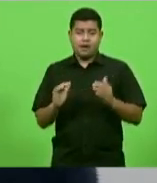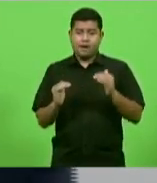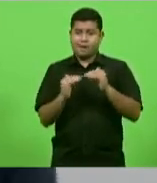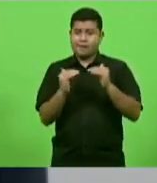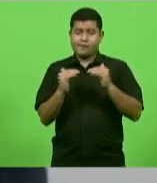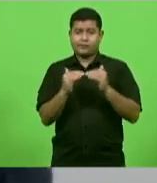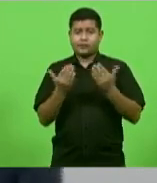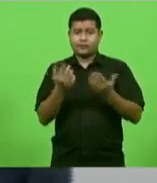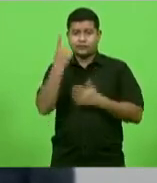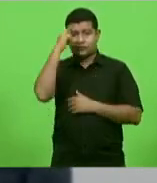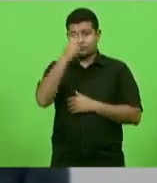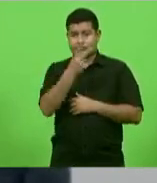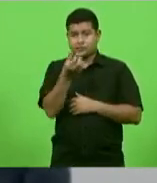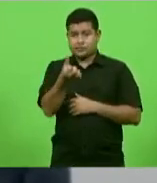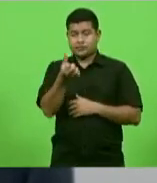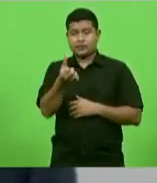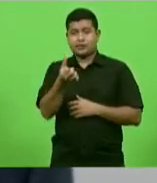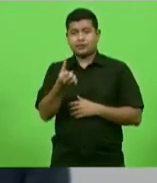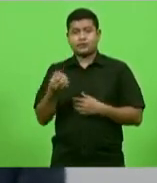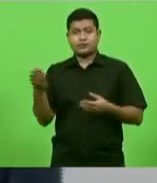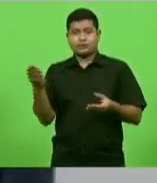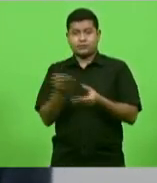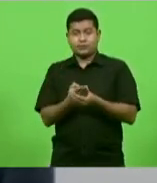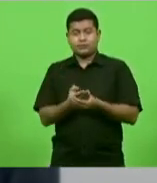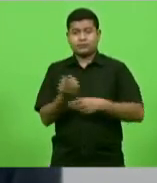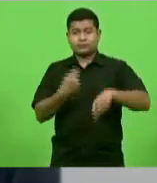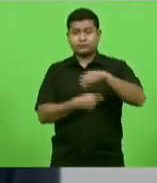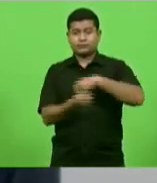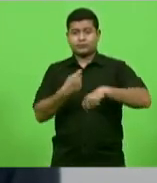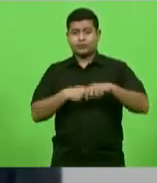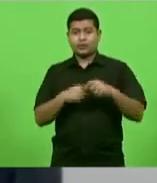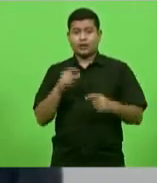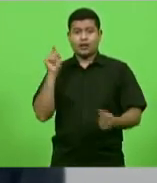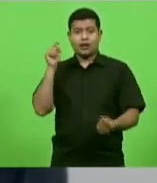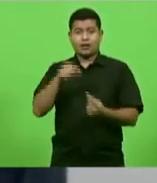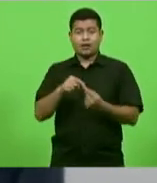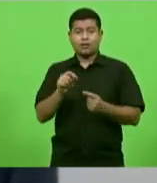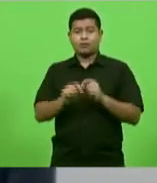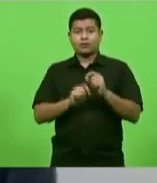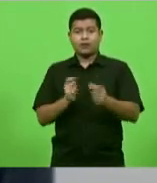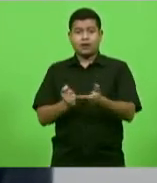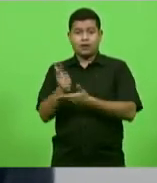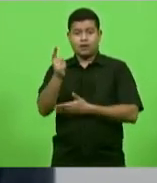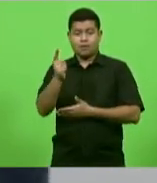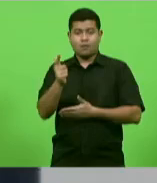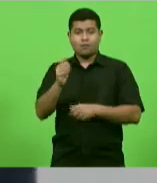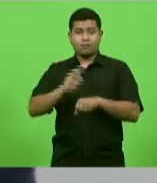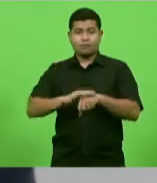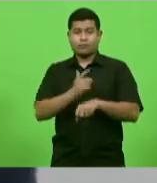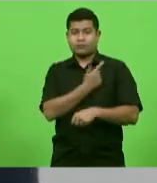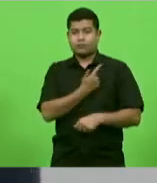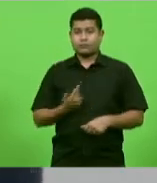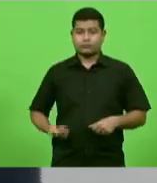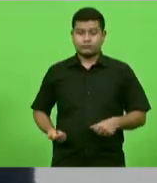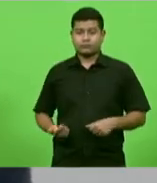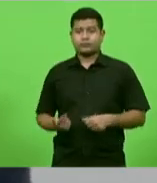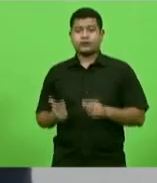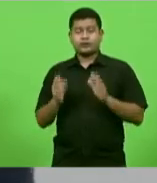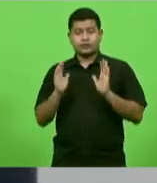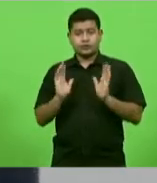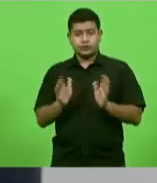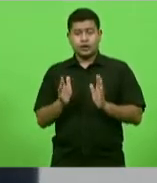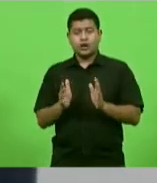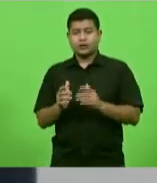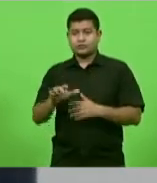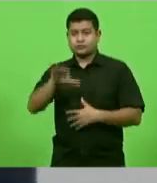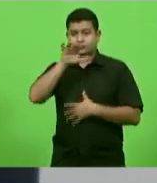de março, autua-se o processo administrativo que tinha por objeto a aquisição pelo Estado dos mencionados